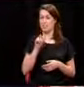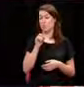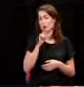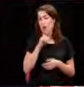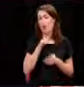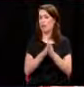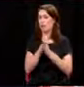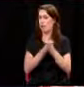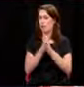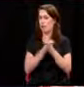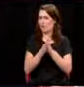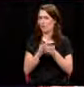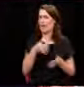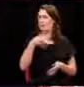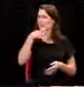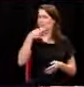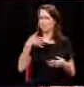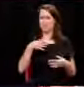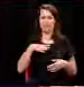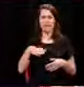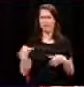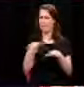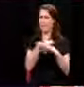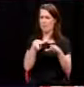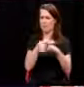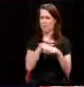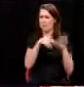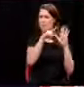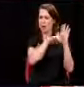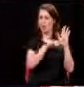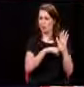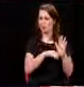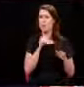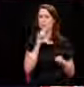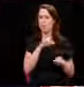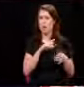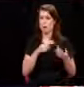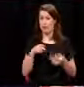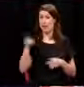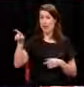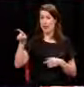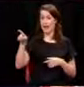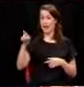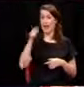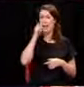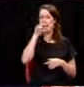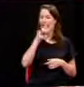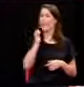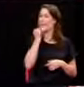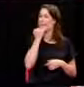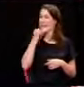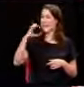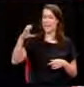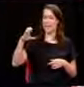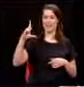ouvir de facto neste Em Linha. Vai atender do lado do Servin a Cláudia Dias, é assim, não é?